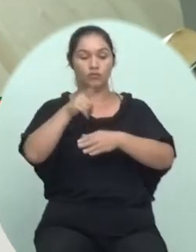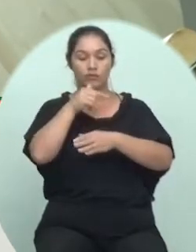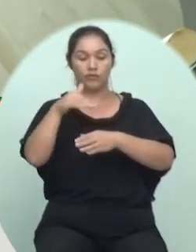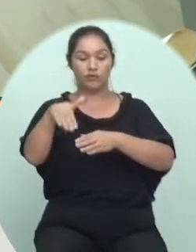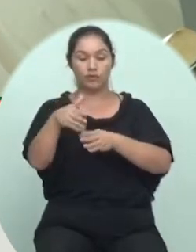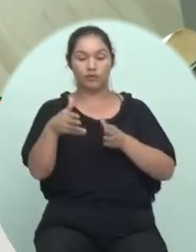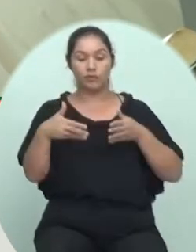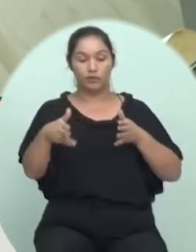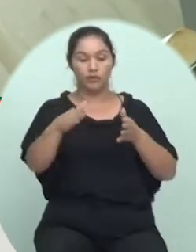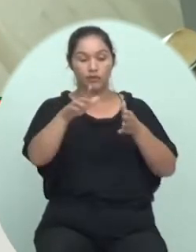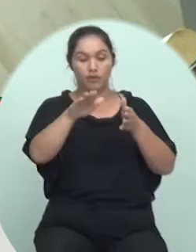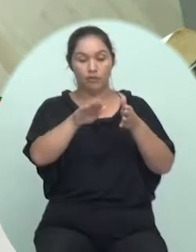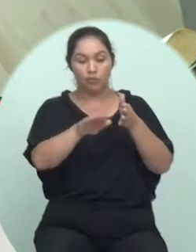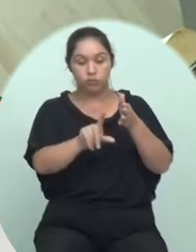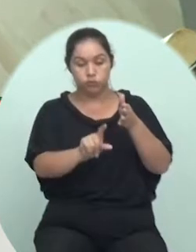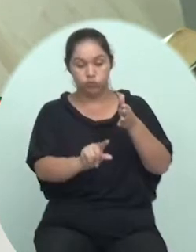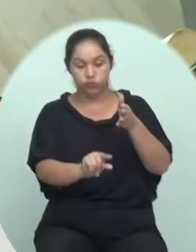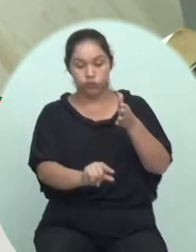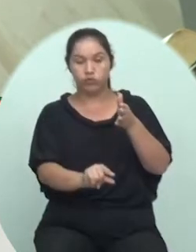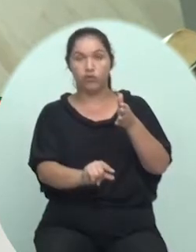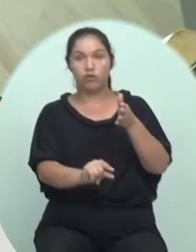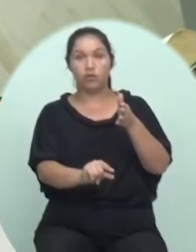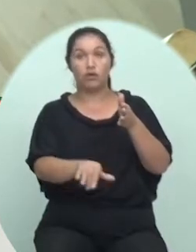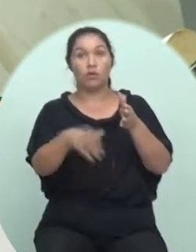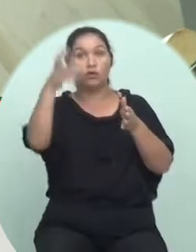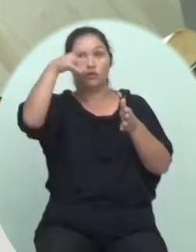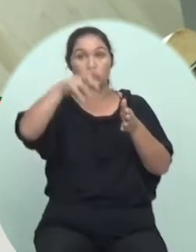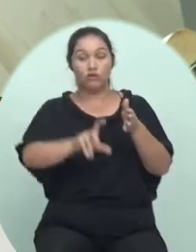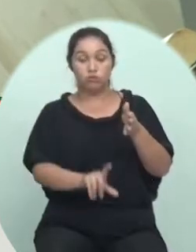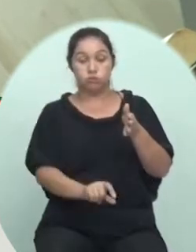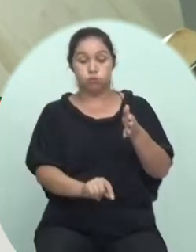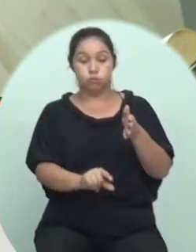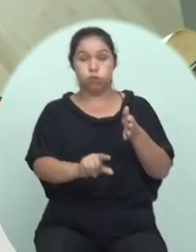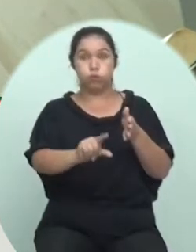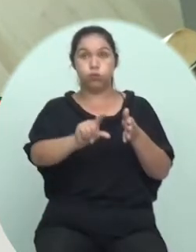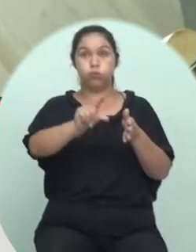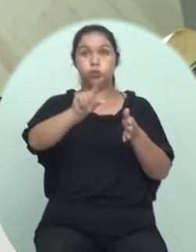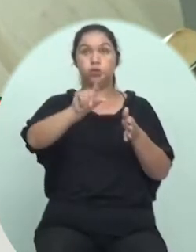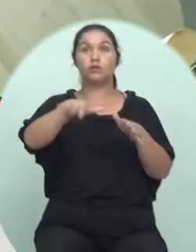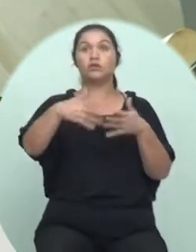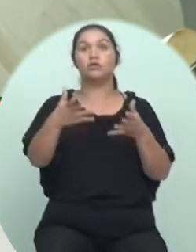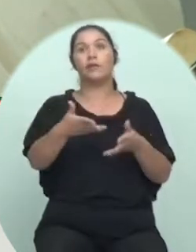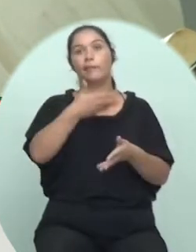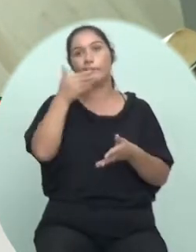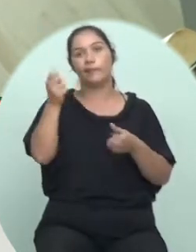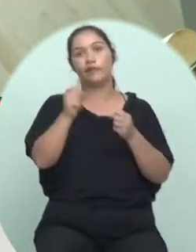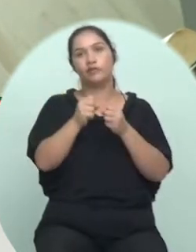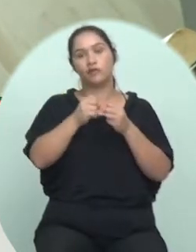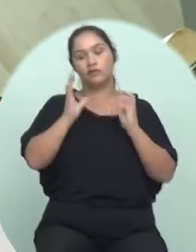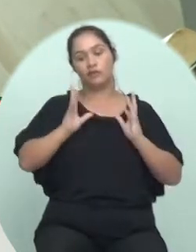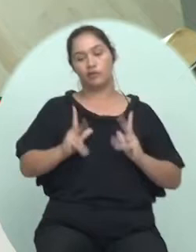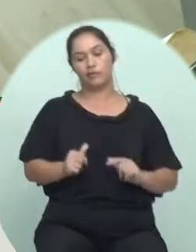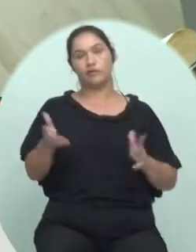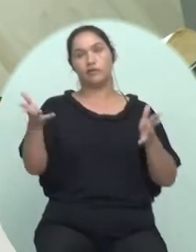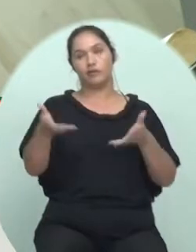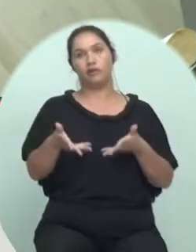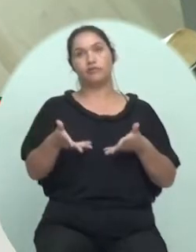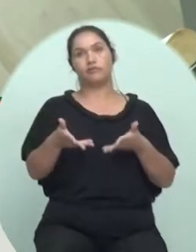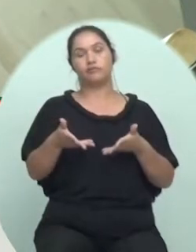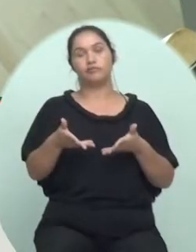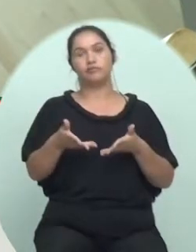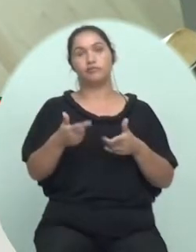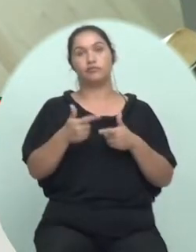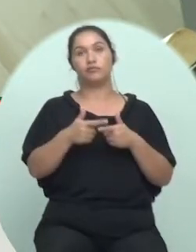facilitada. Quando acontece um volume de chuva considerável, os entulhos no respectivo rio obstruem a passagem das águas e